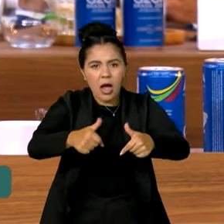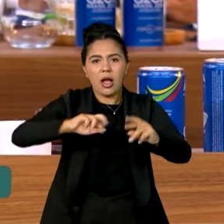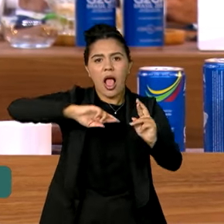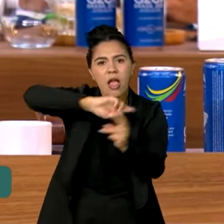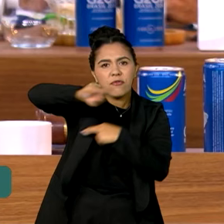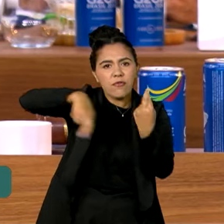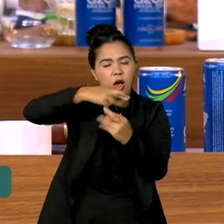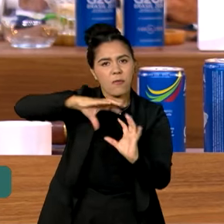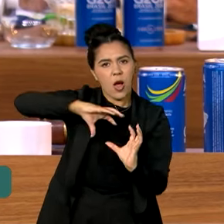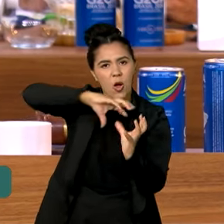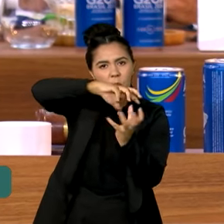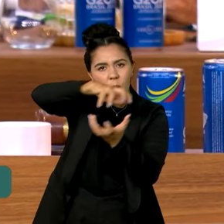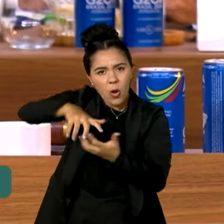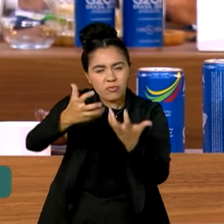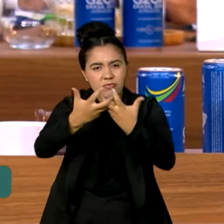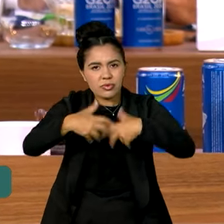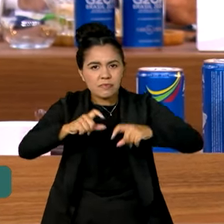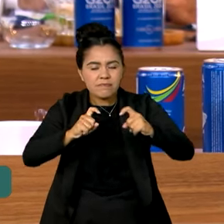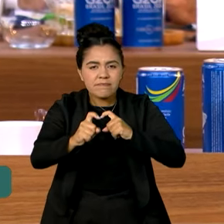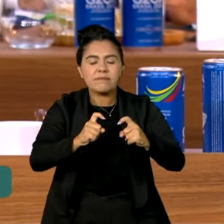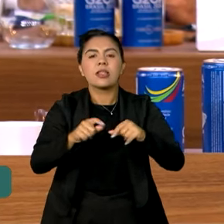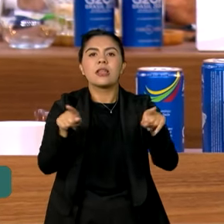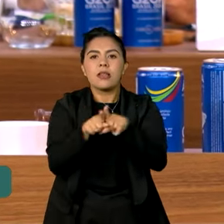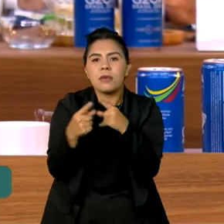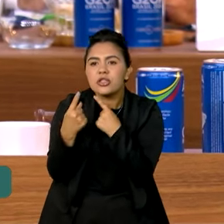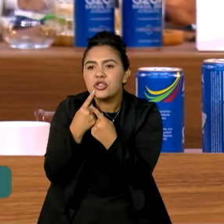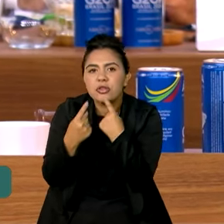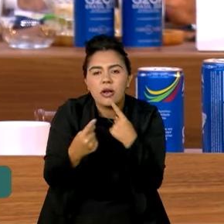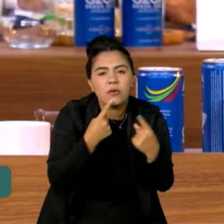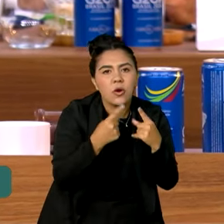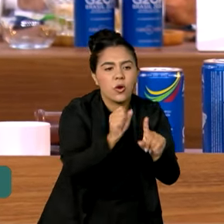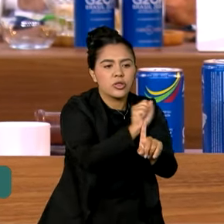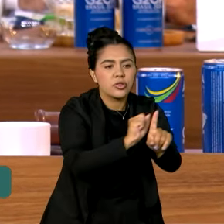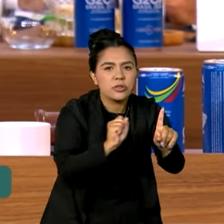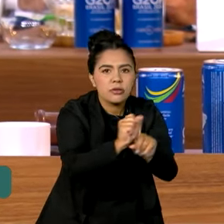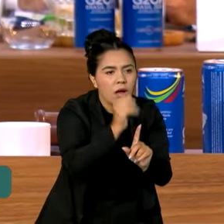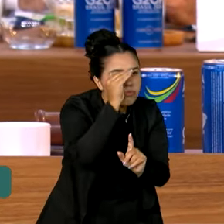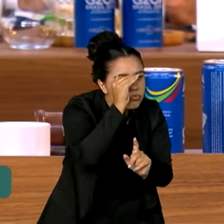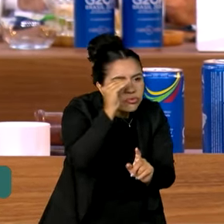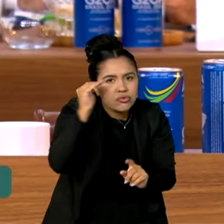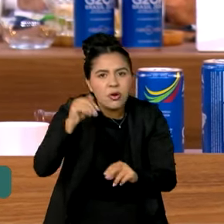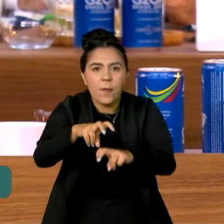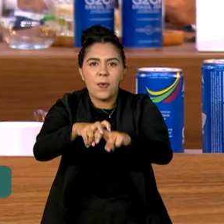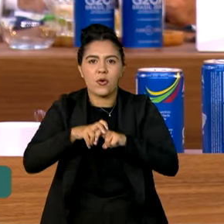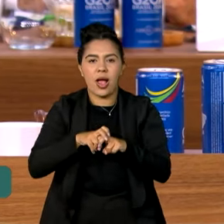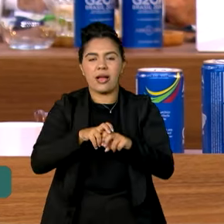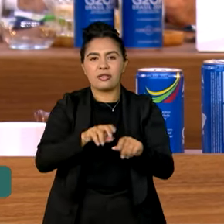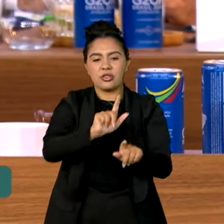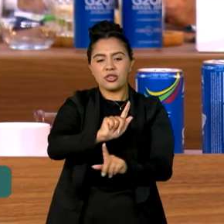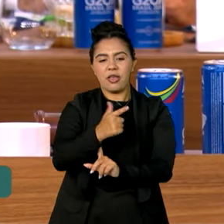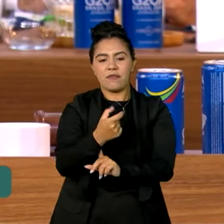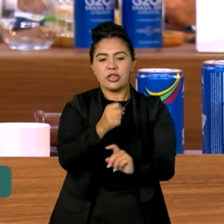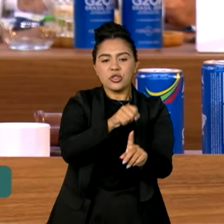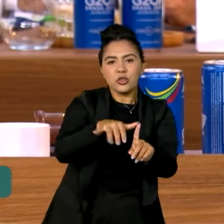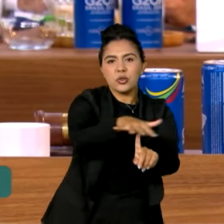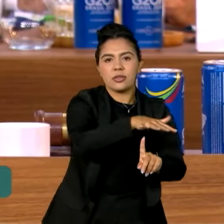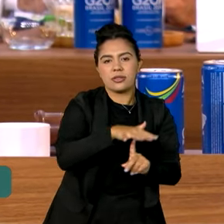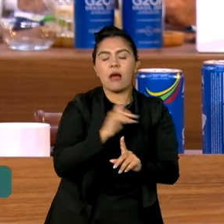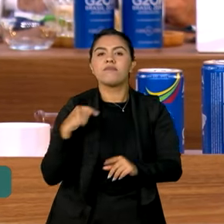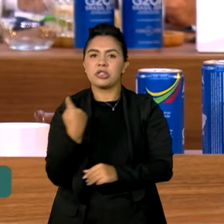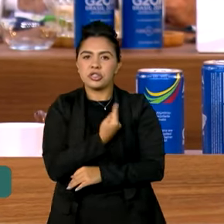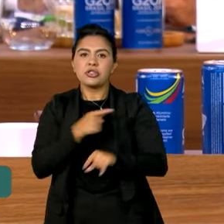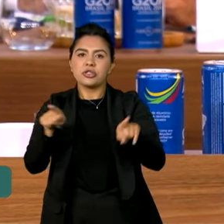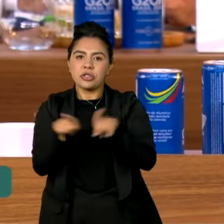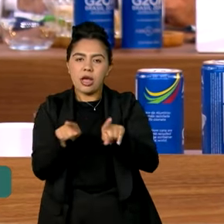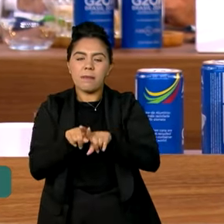e dialogamos com a sociedade por meio do G20 Social. Lançamos um roteiro para tornar os